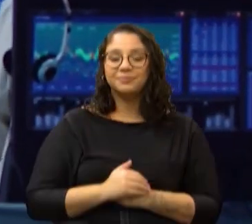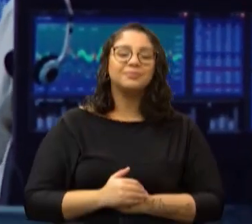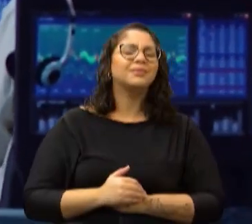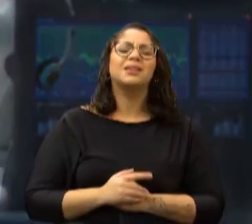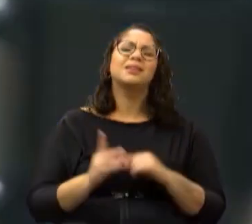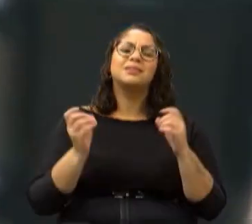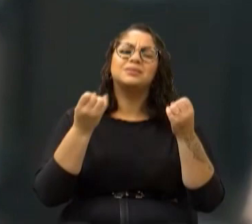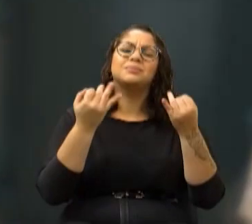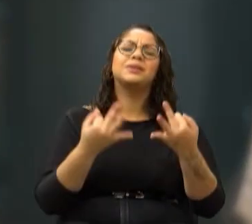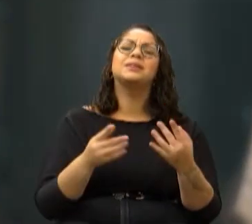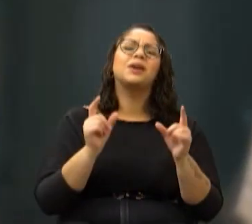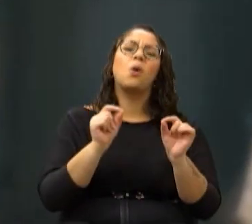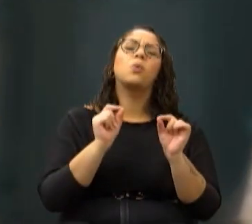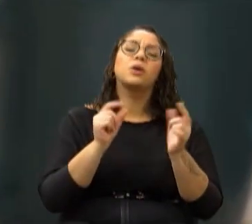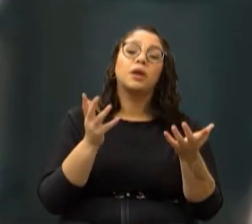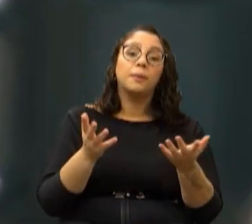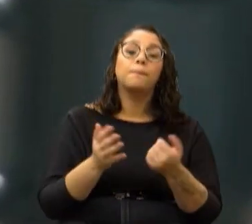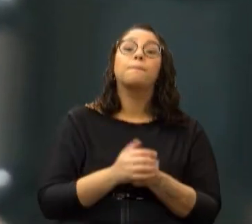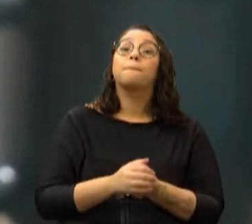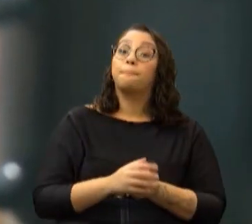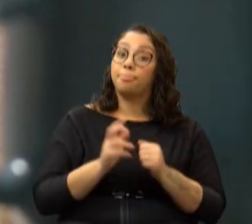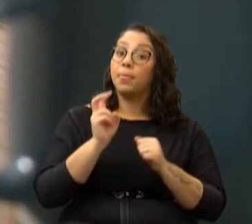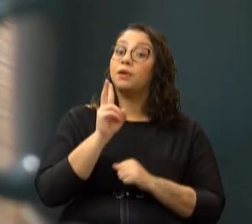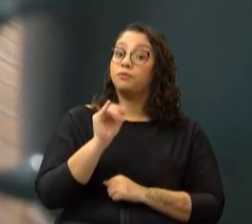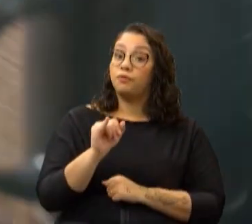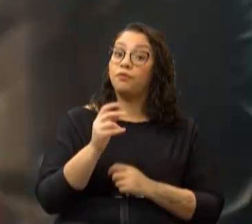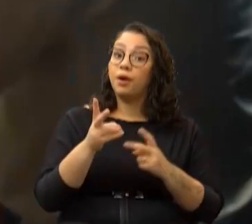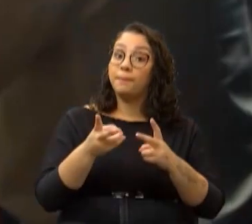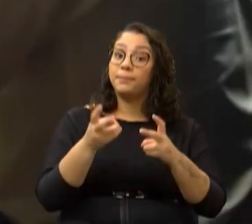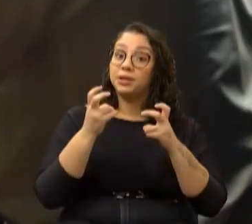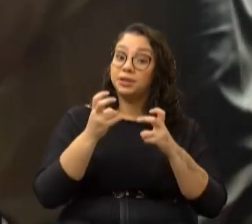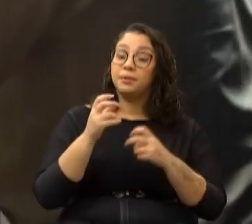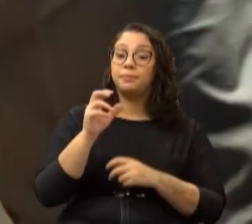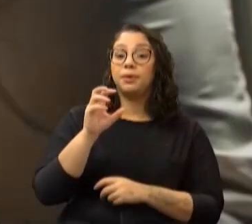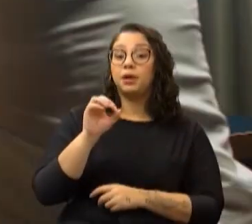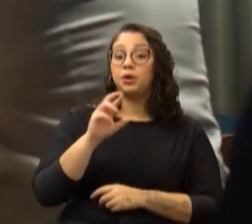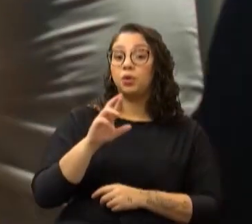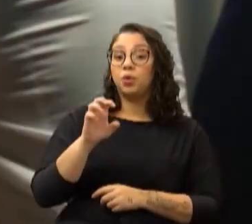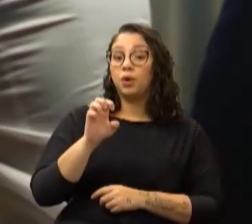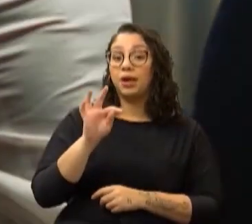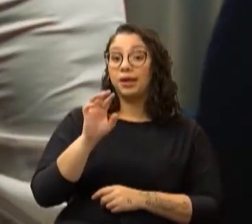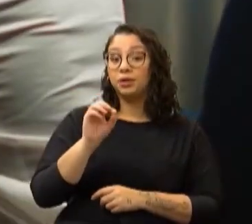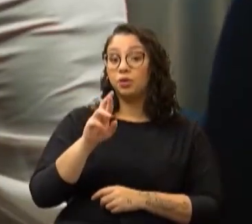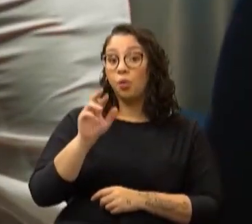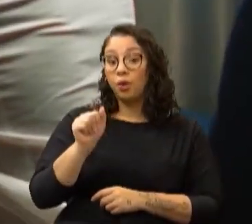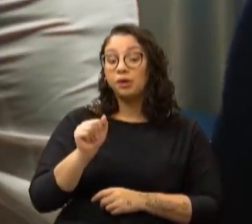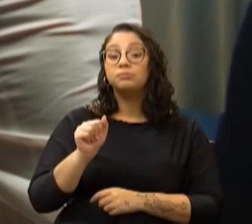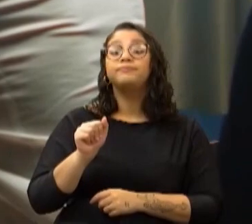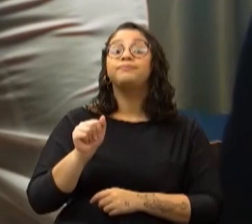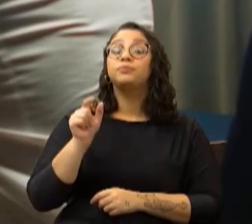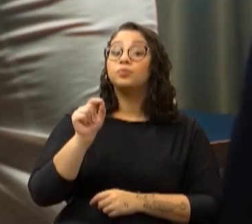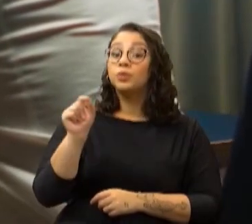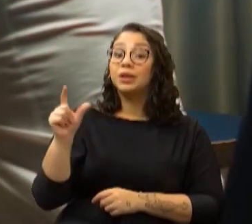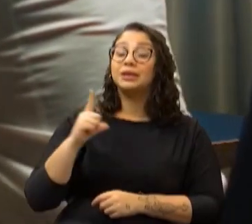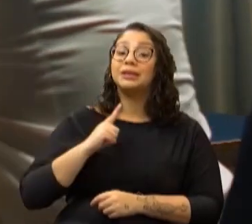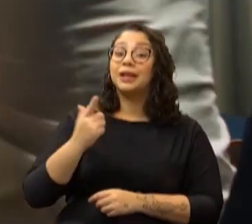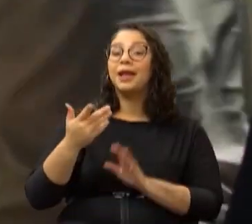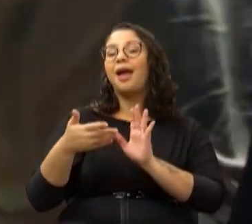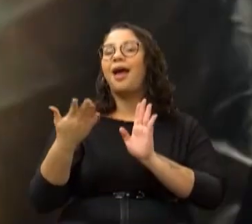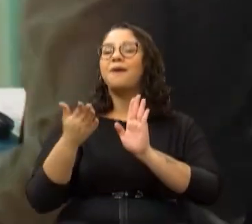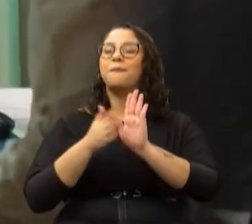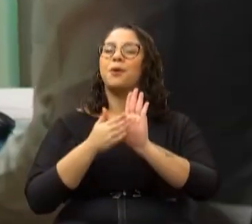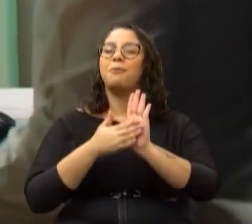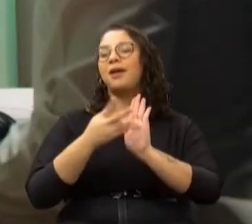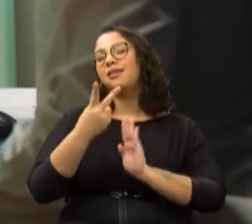internacionais. E o que eu quero dizer com isso? Você vai ver algumas aplicações em corretoras de valores onde